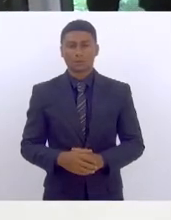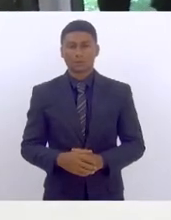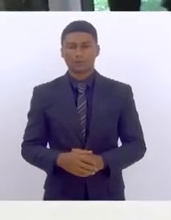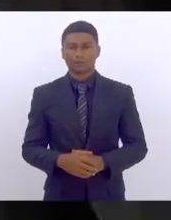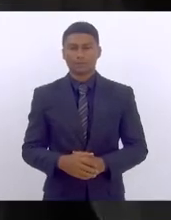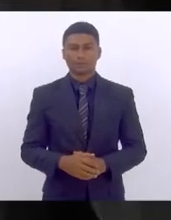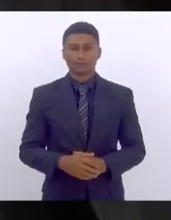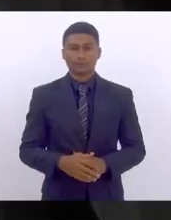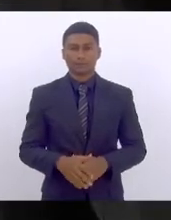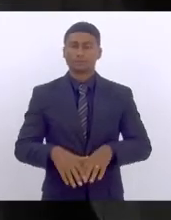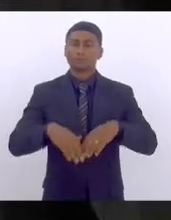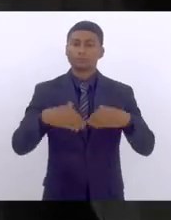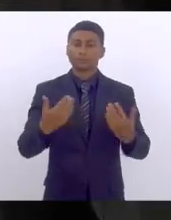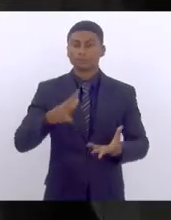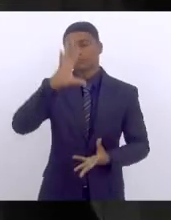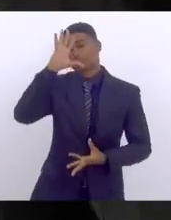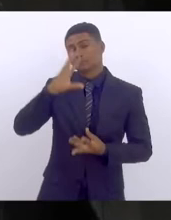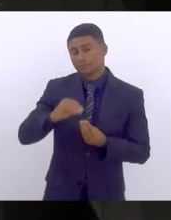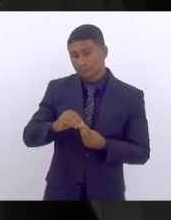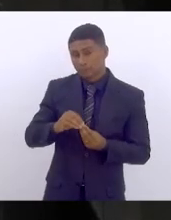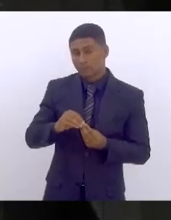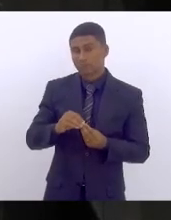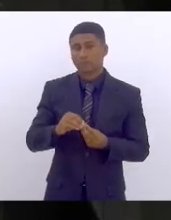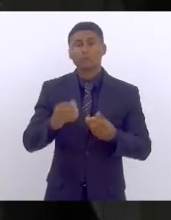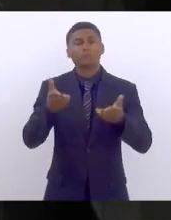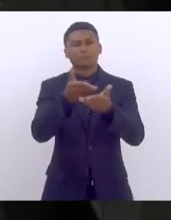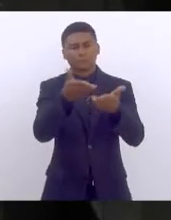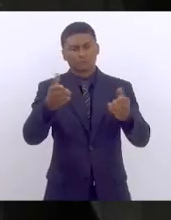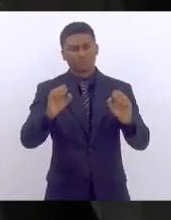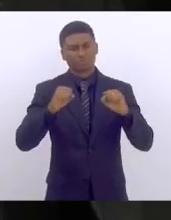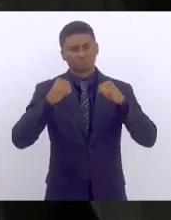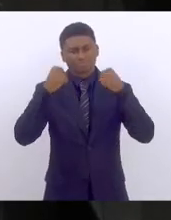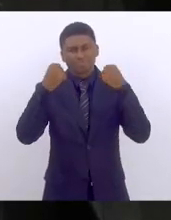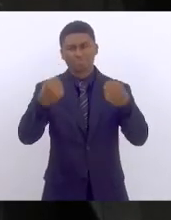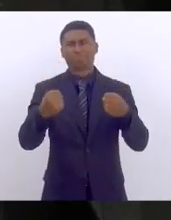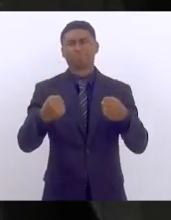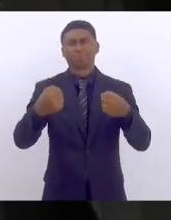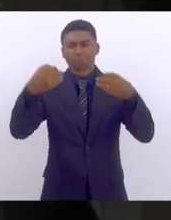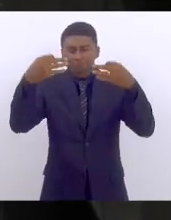Por isso, concluo dizendo que, por um lado, vocês fizeram jus e fazem